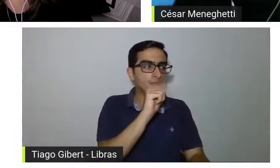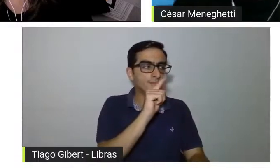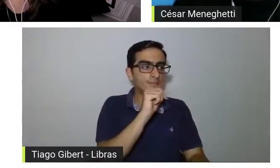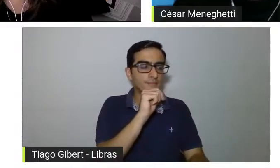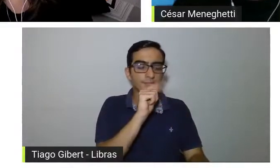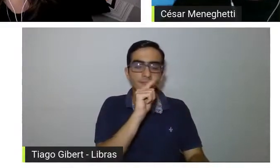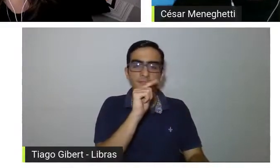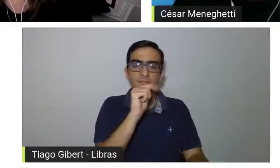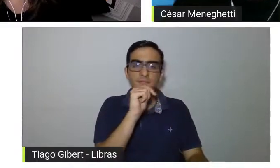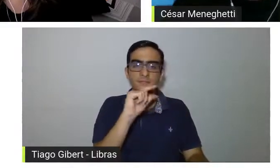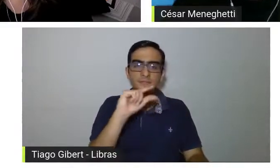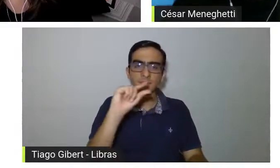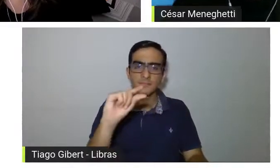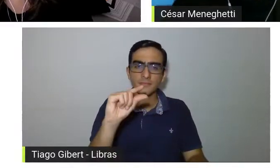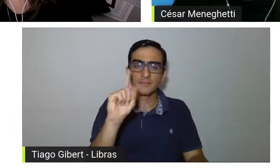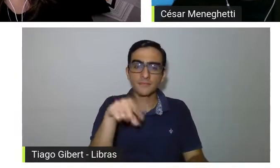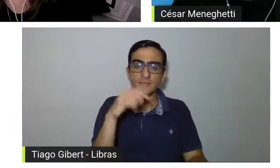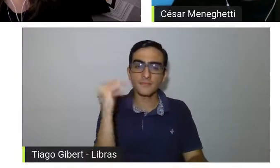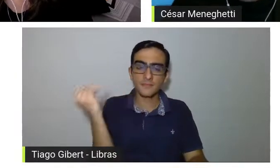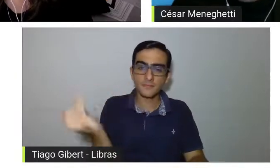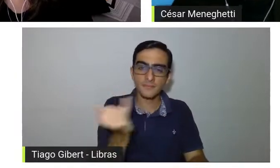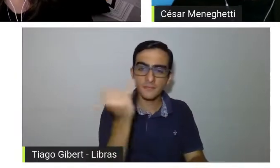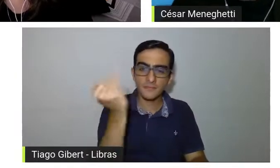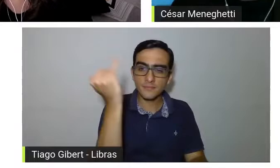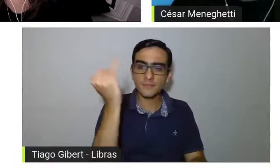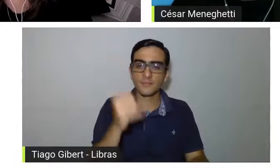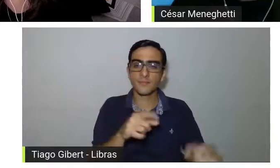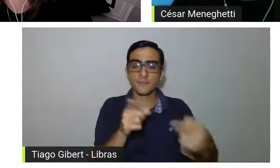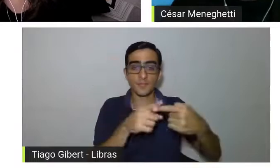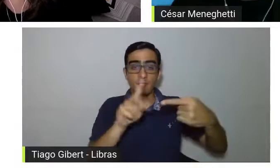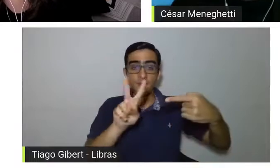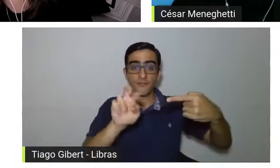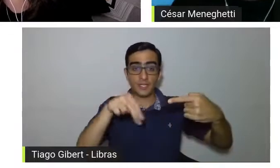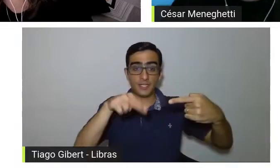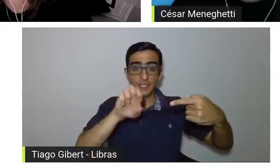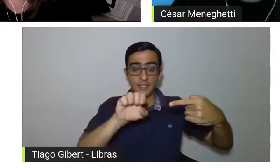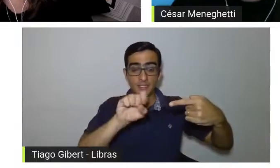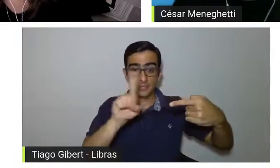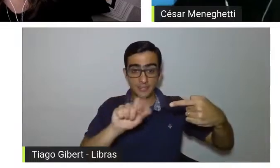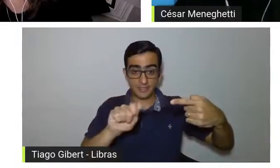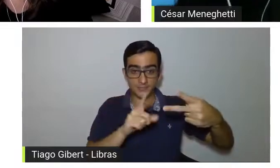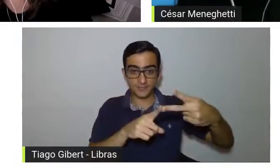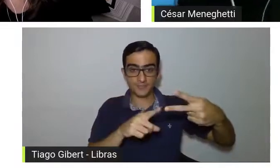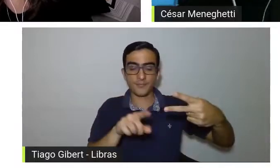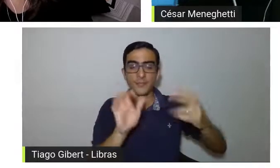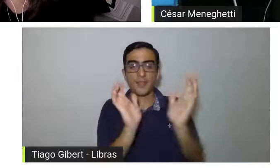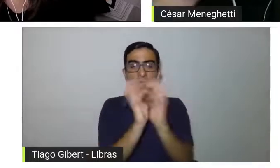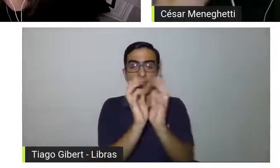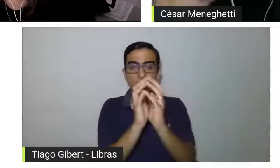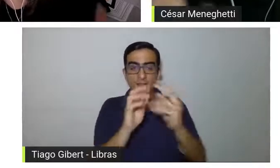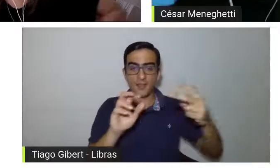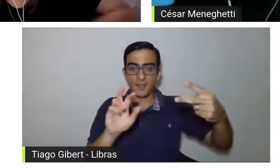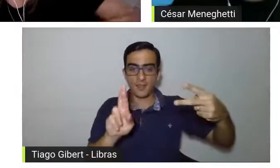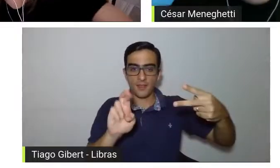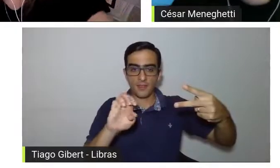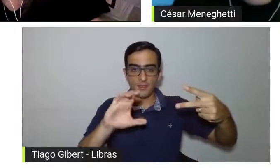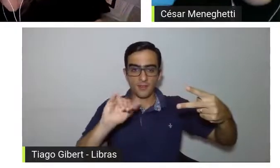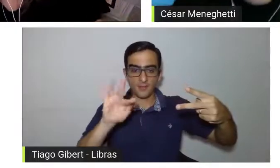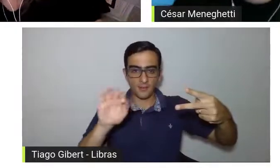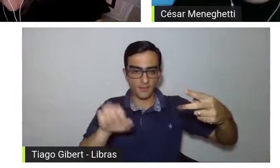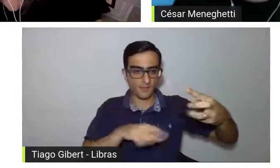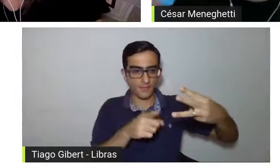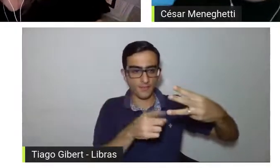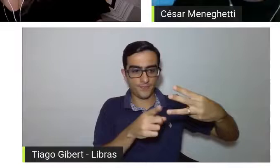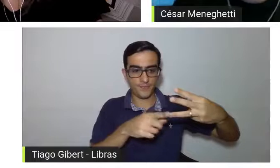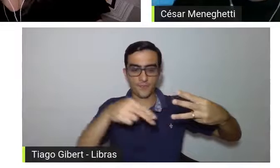relativamente importante. Então, era Veneza, na Europa, Recife, no Brasil, o Níger,